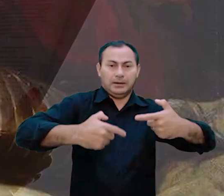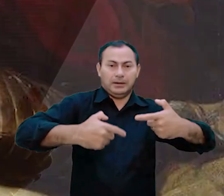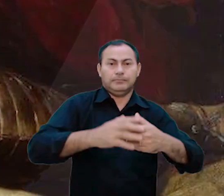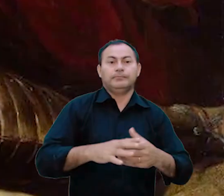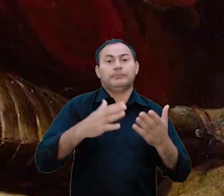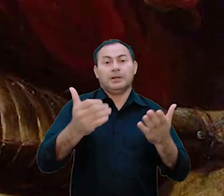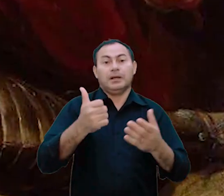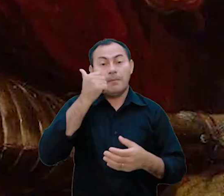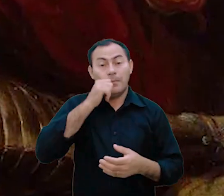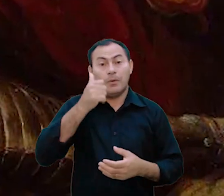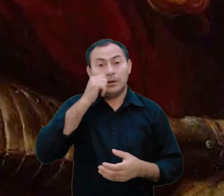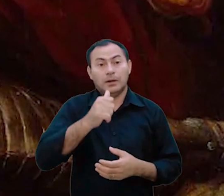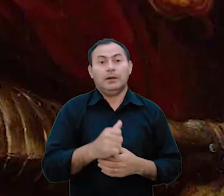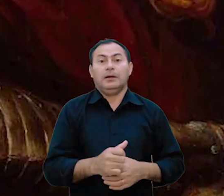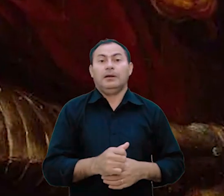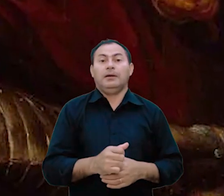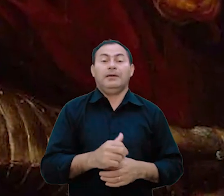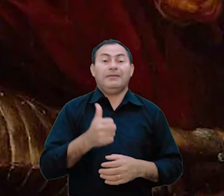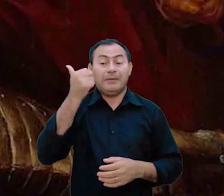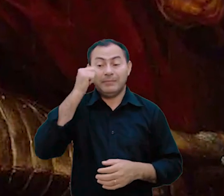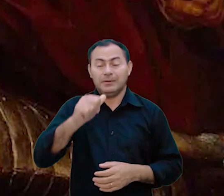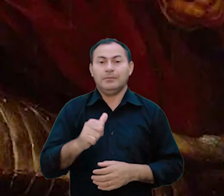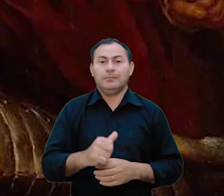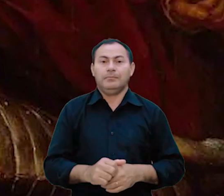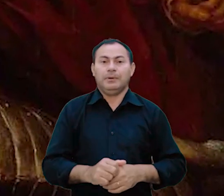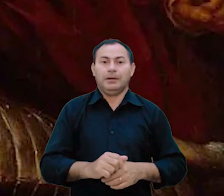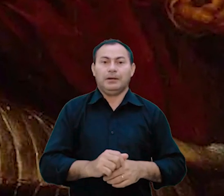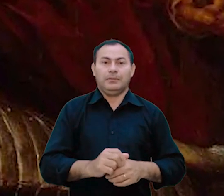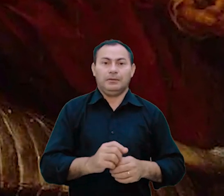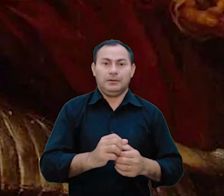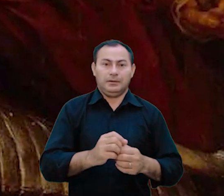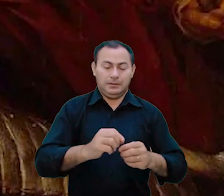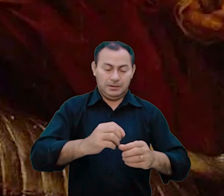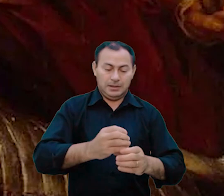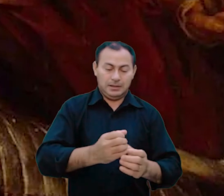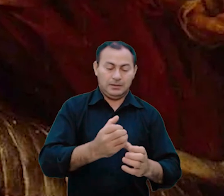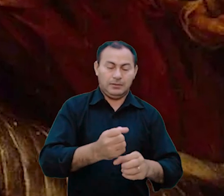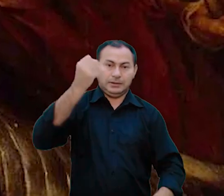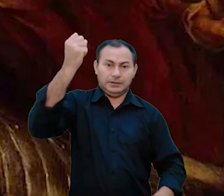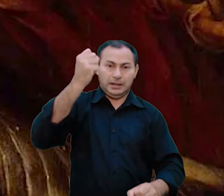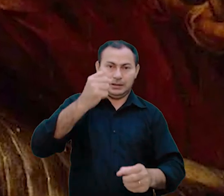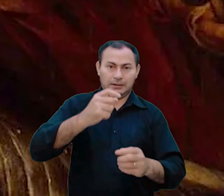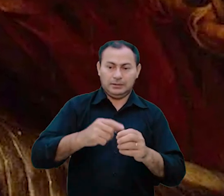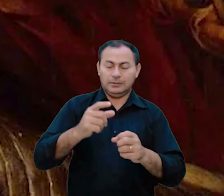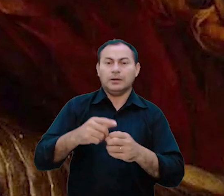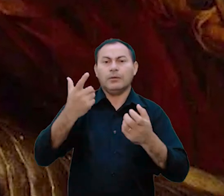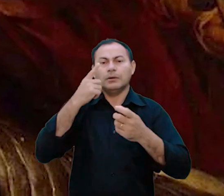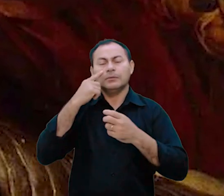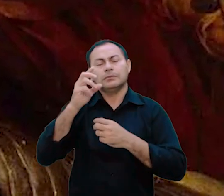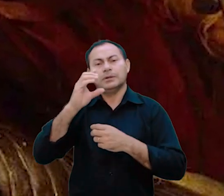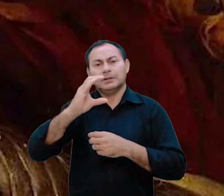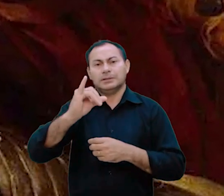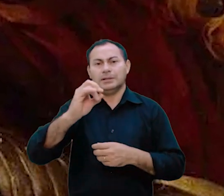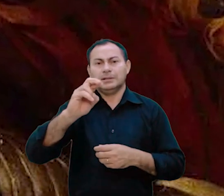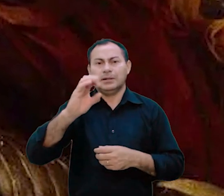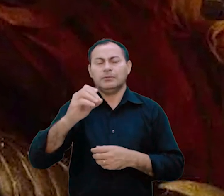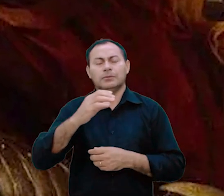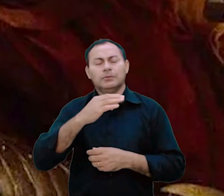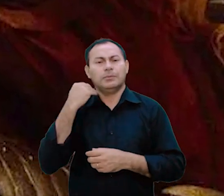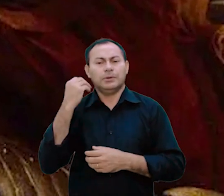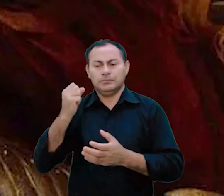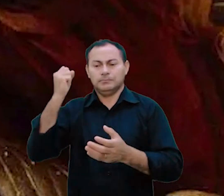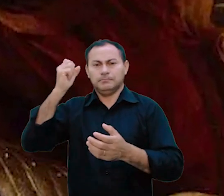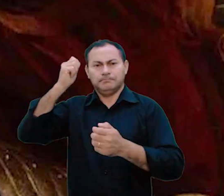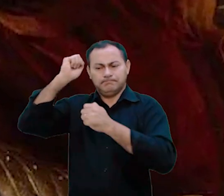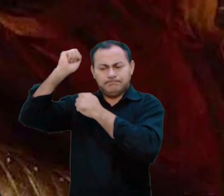da batalha. Então essa mulher, tão feminina, pegou uma estaca da tenda e um martelo, e enquanto Cícera